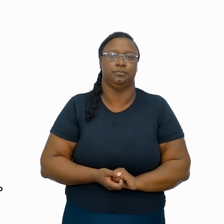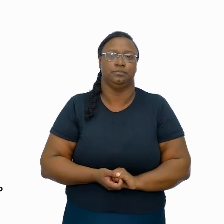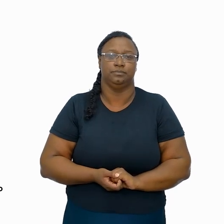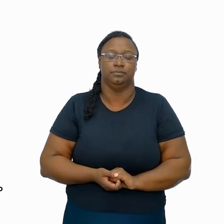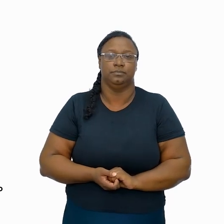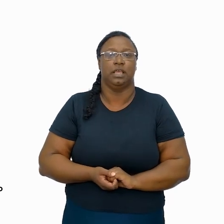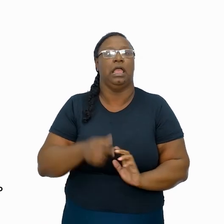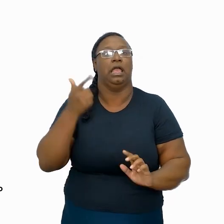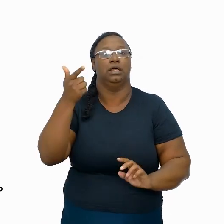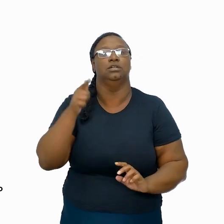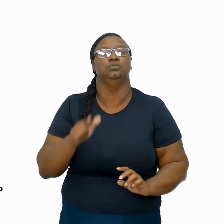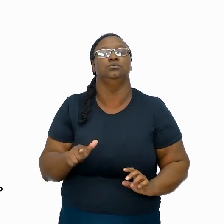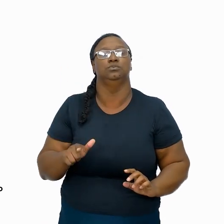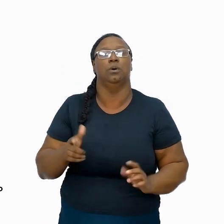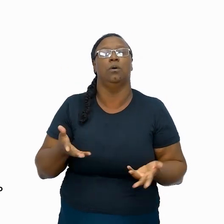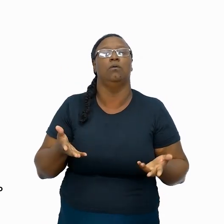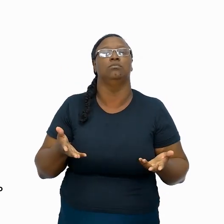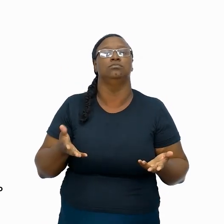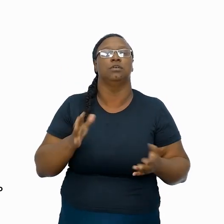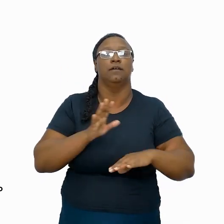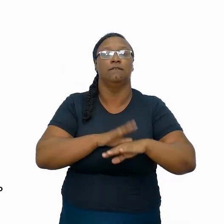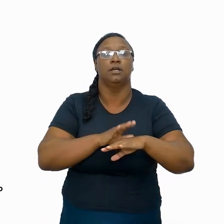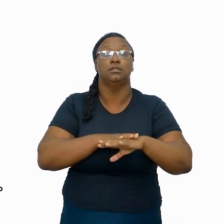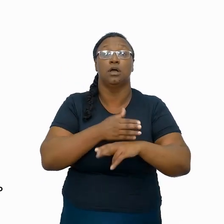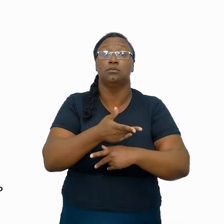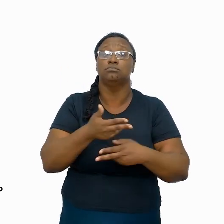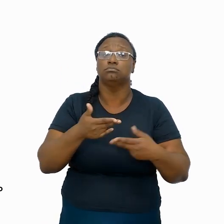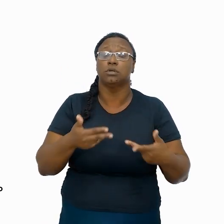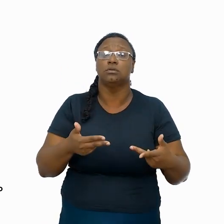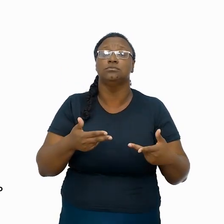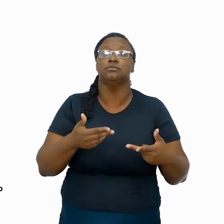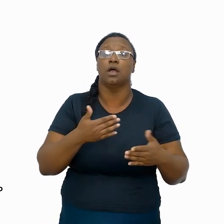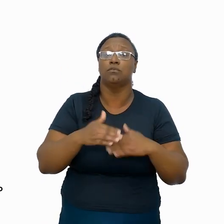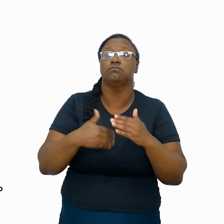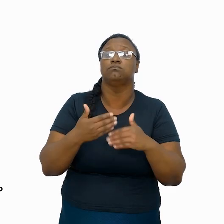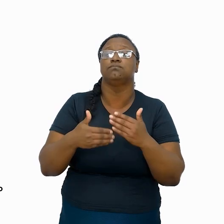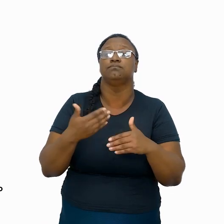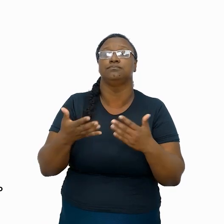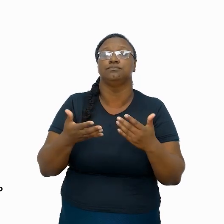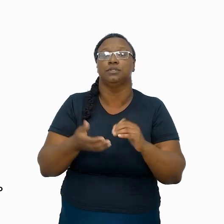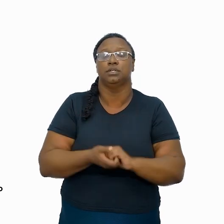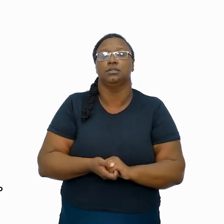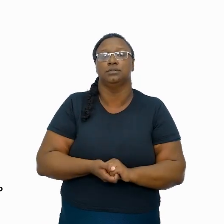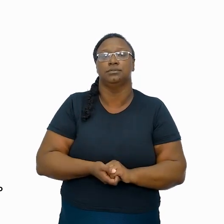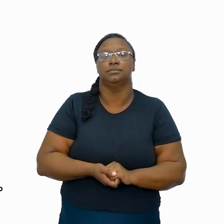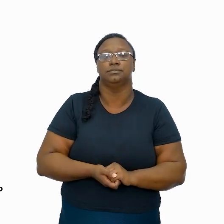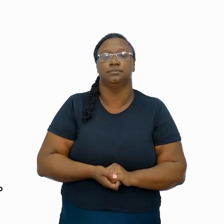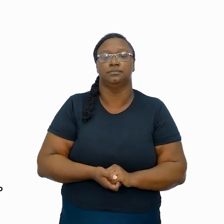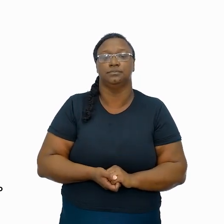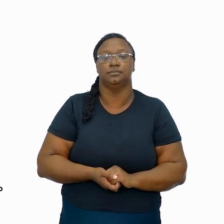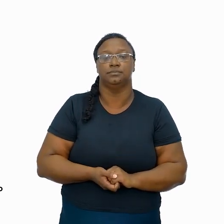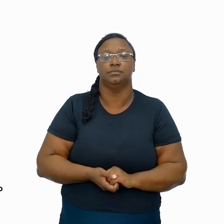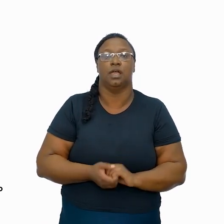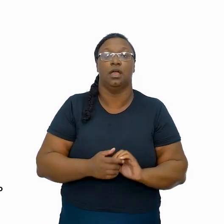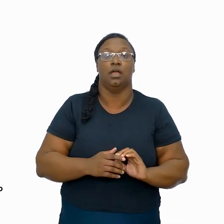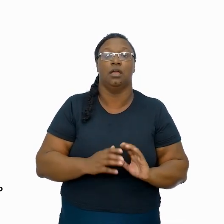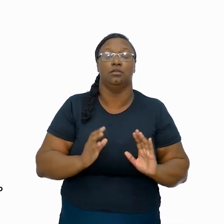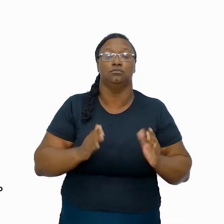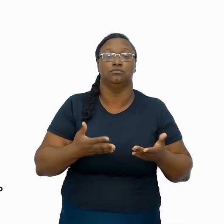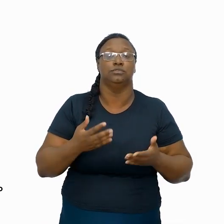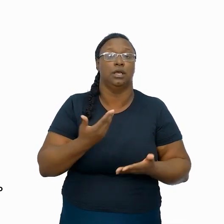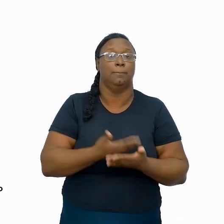vai retomar algumas coisas logo mais, né, da sequência de atividade 2, mas